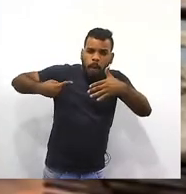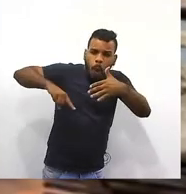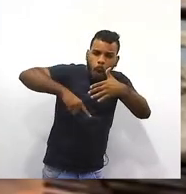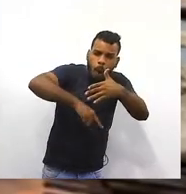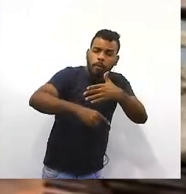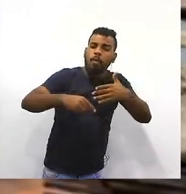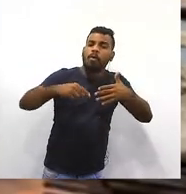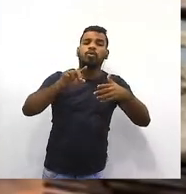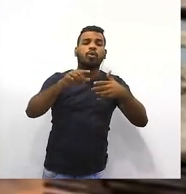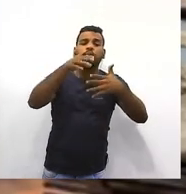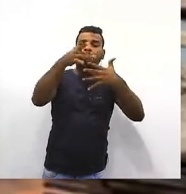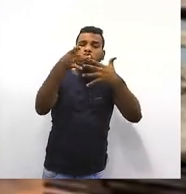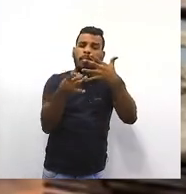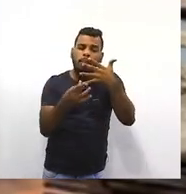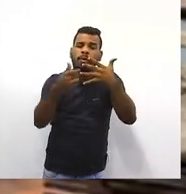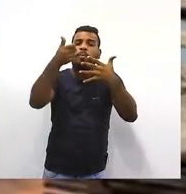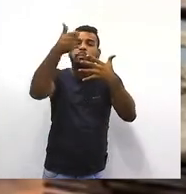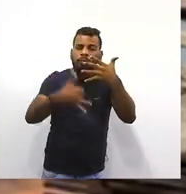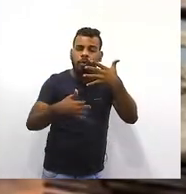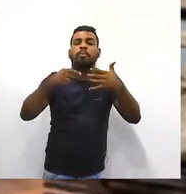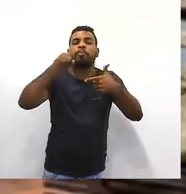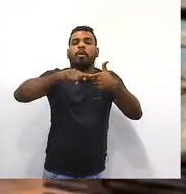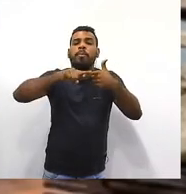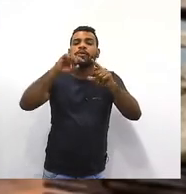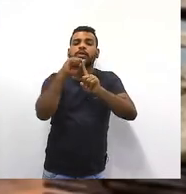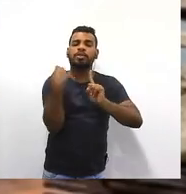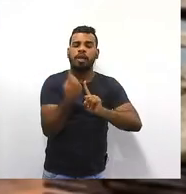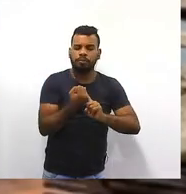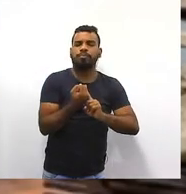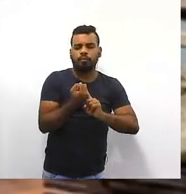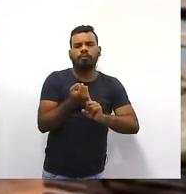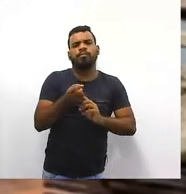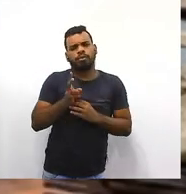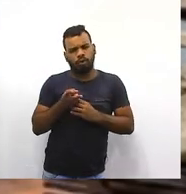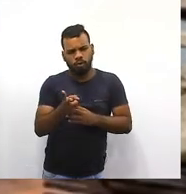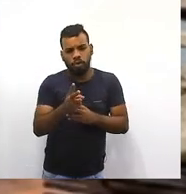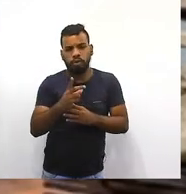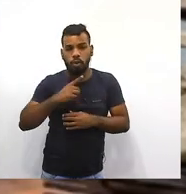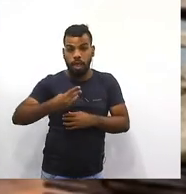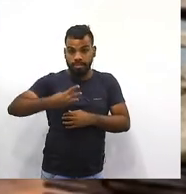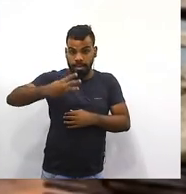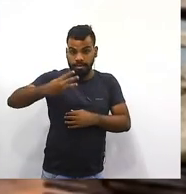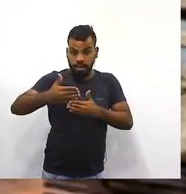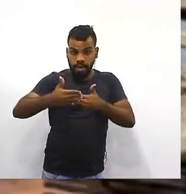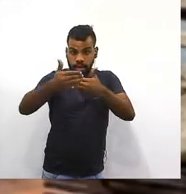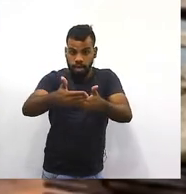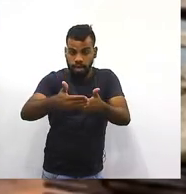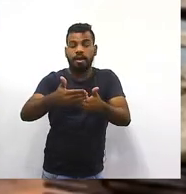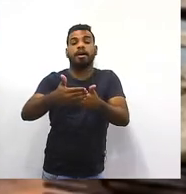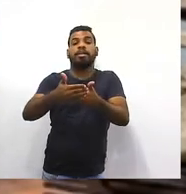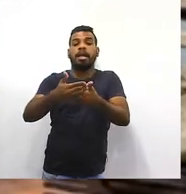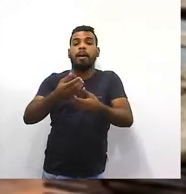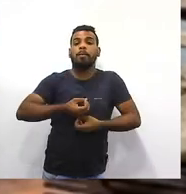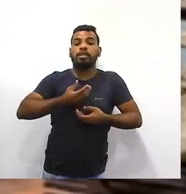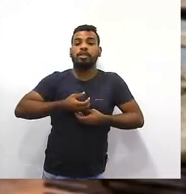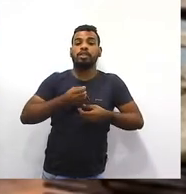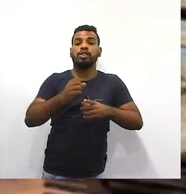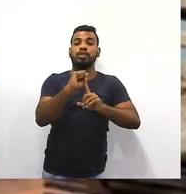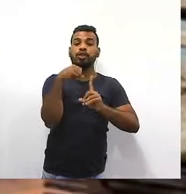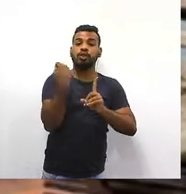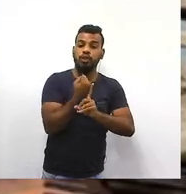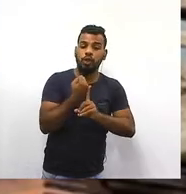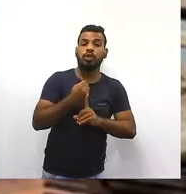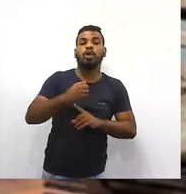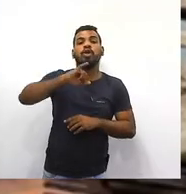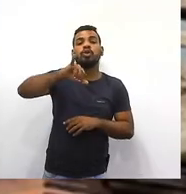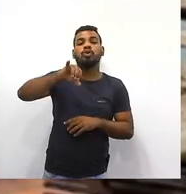sociais, né? E dando continuidade a isso, eu encontro na terceira geração a poesia social de João Cabral